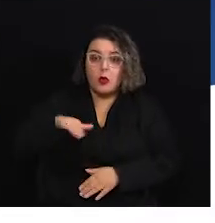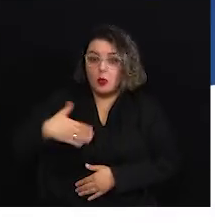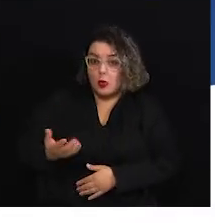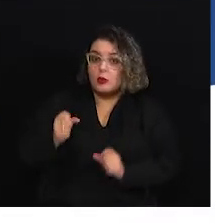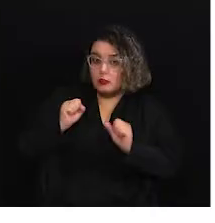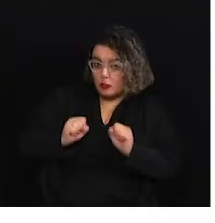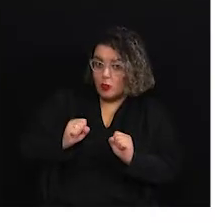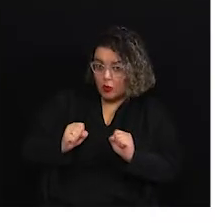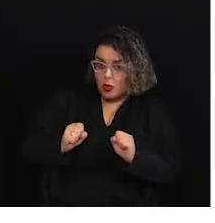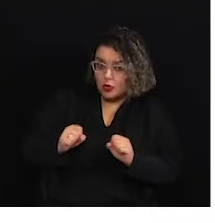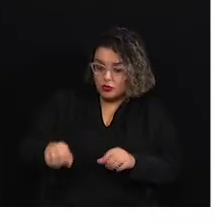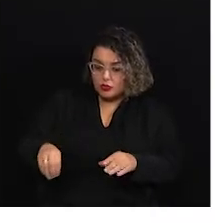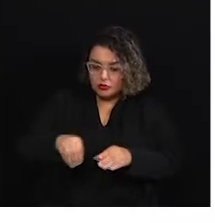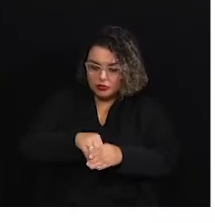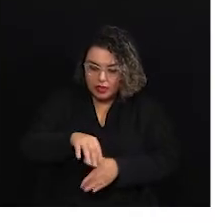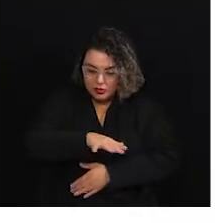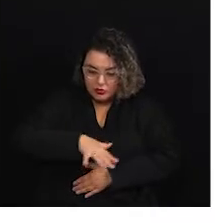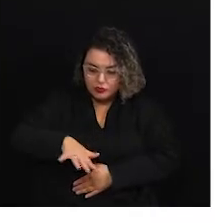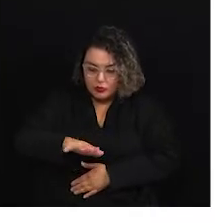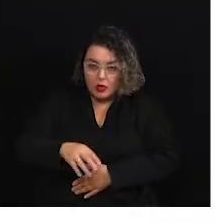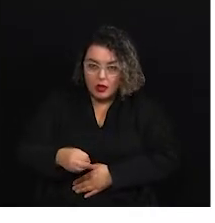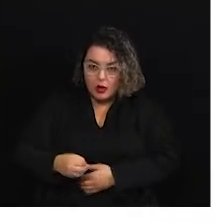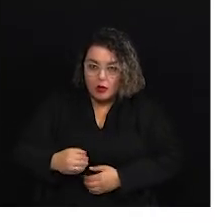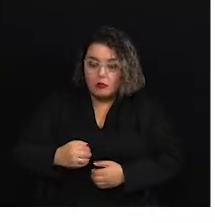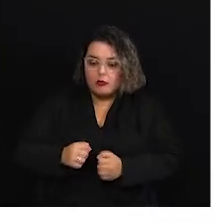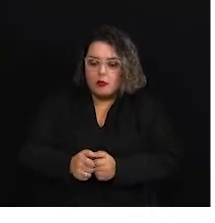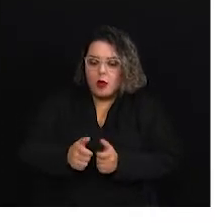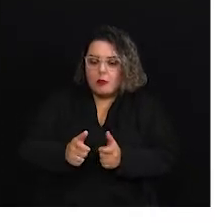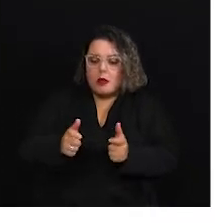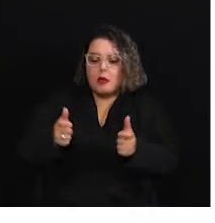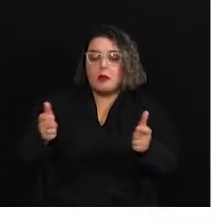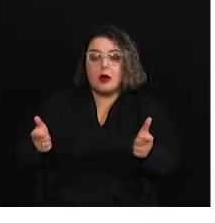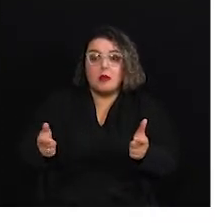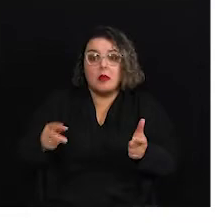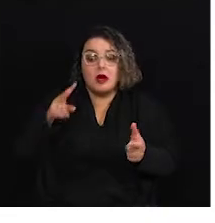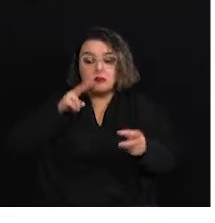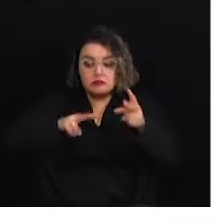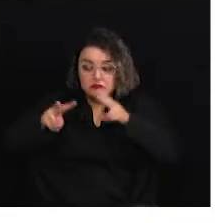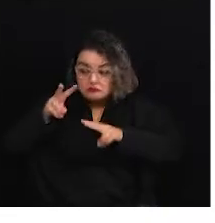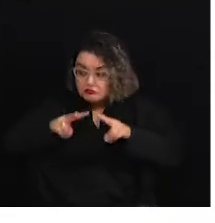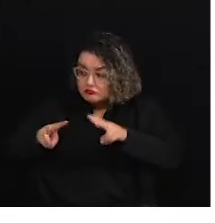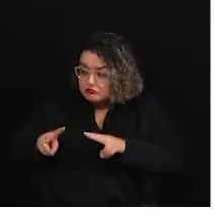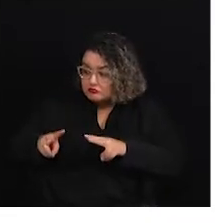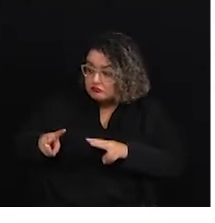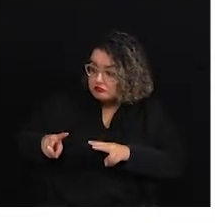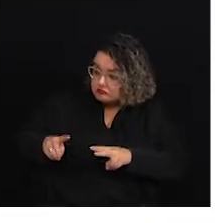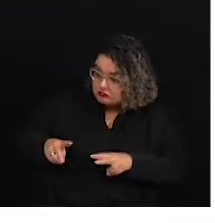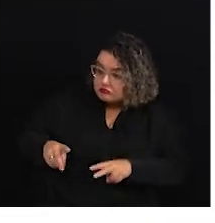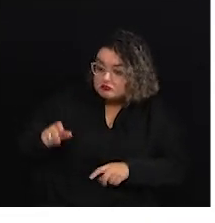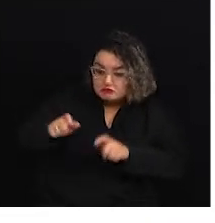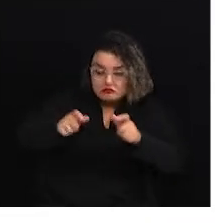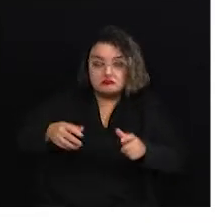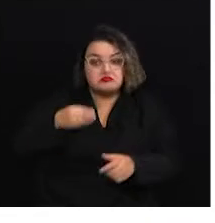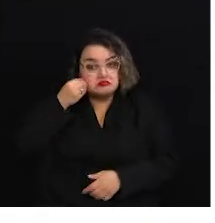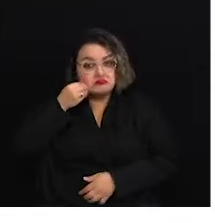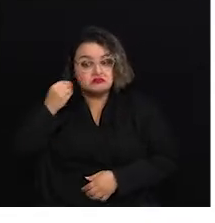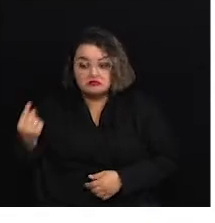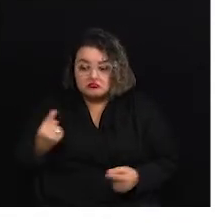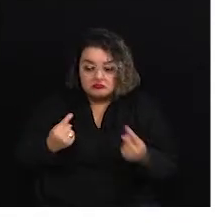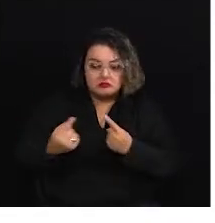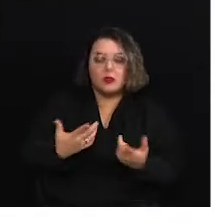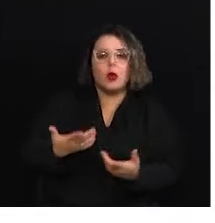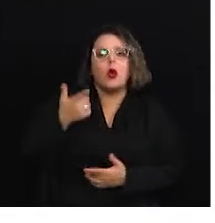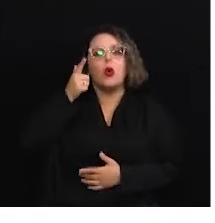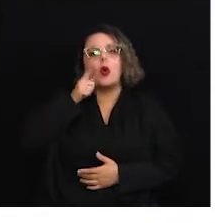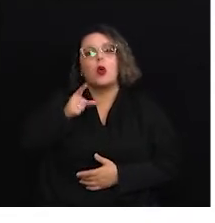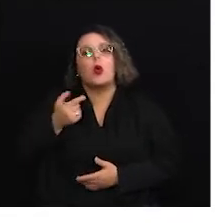solitário. Mas quando você tem a possibilidade de, dentro de um hub, compartilhar esse crescimento, ver pessoas com outras experiências, trazendo essas experiências para